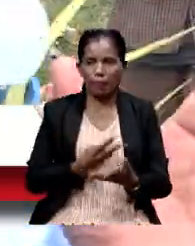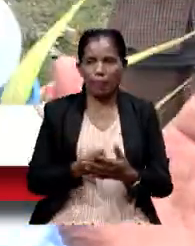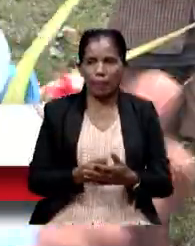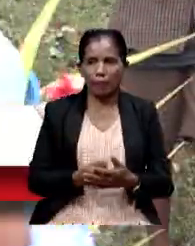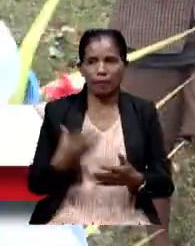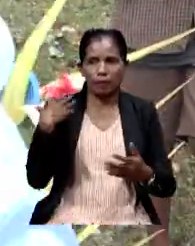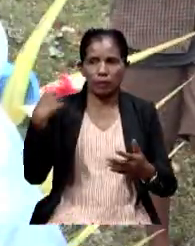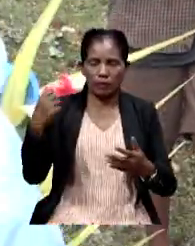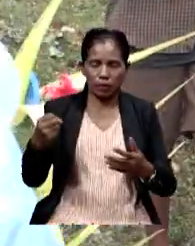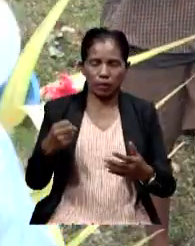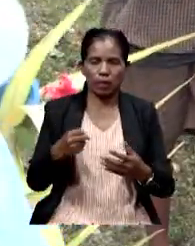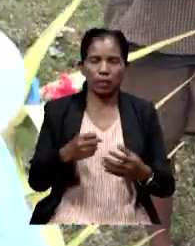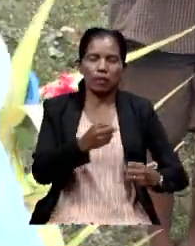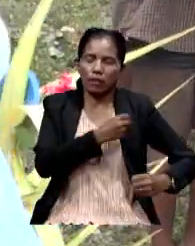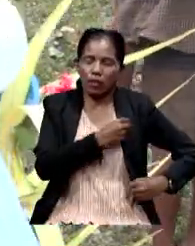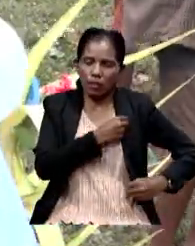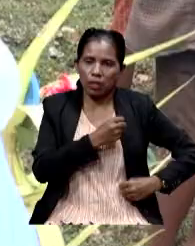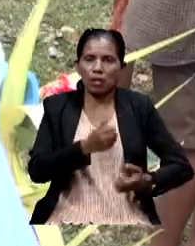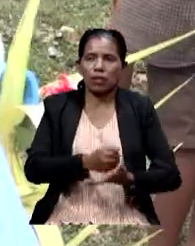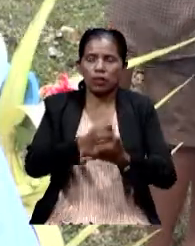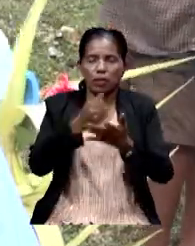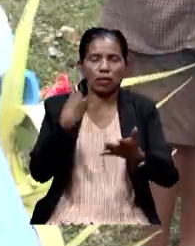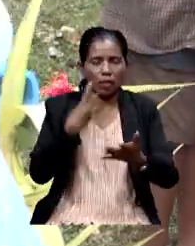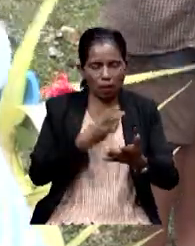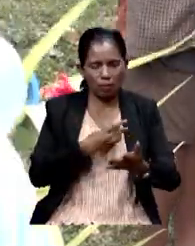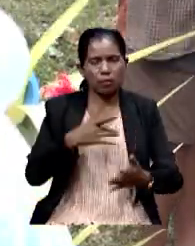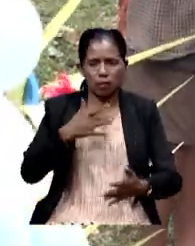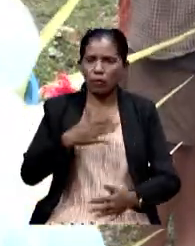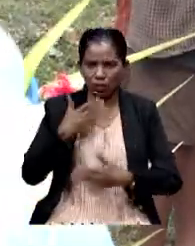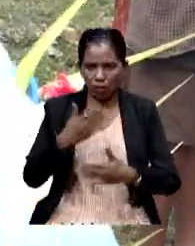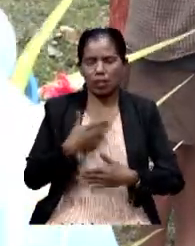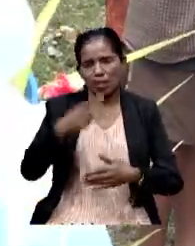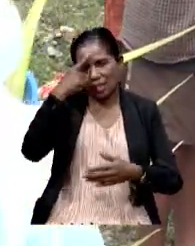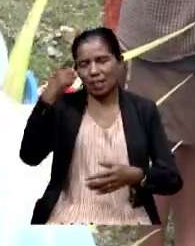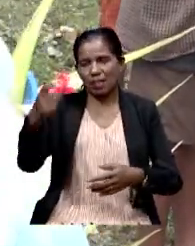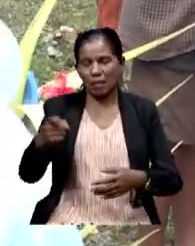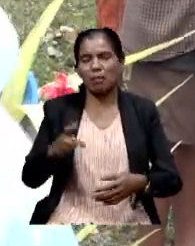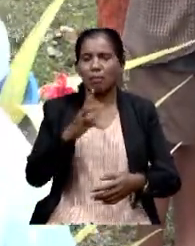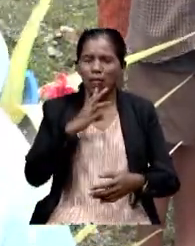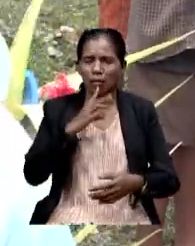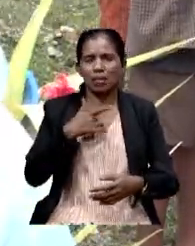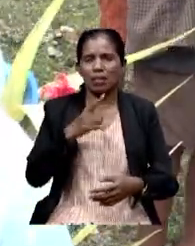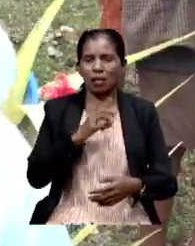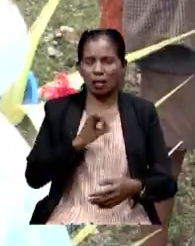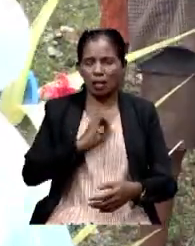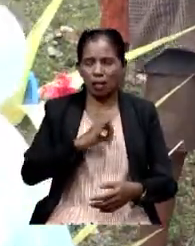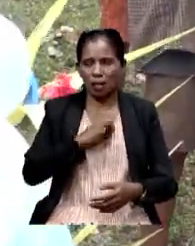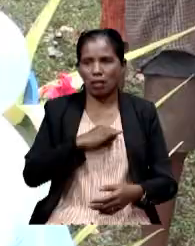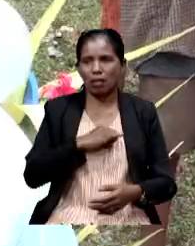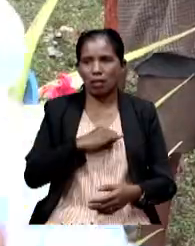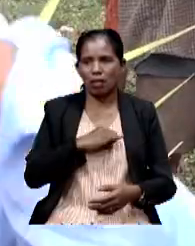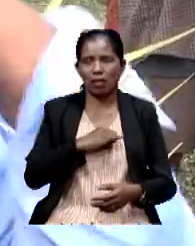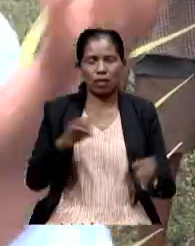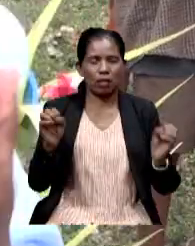Forsa sira masubele me ajuda ami, ba ami, ak solok, am kontin tamba, beni senti bahau, palu diang katalasa